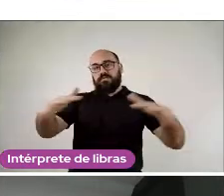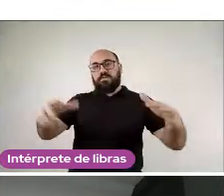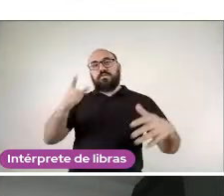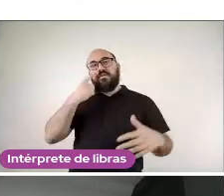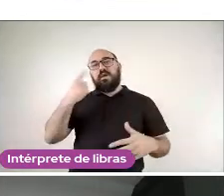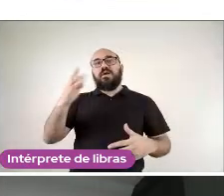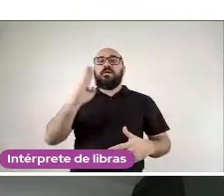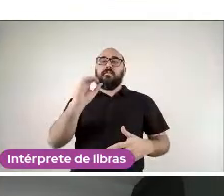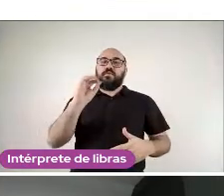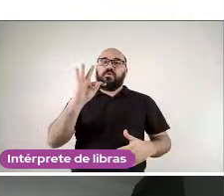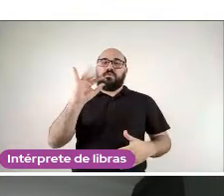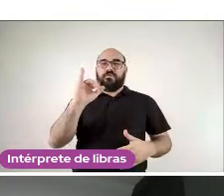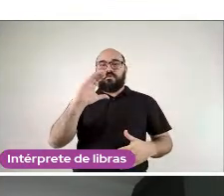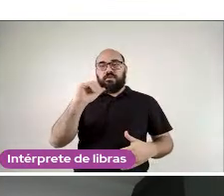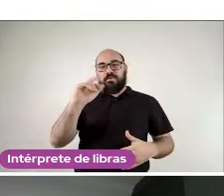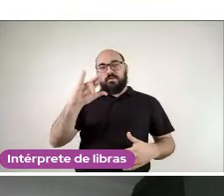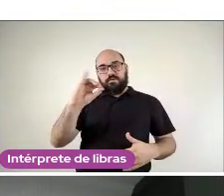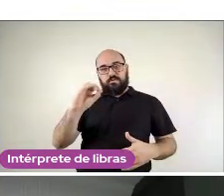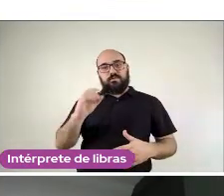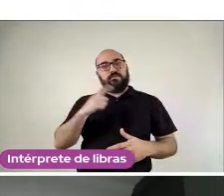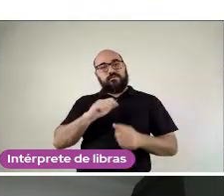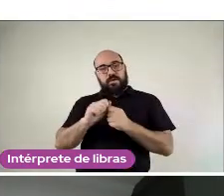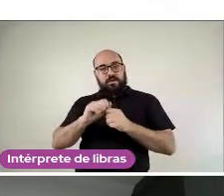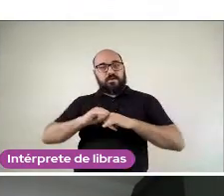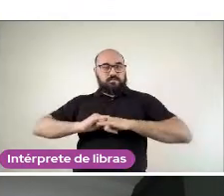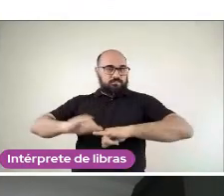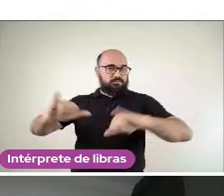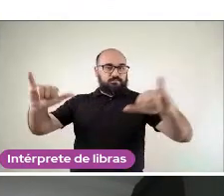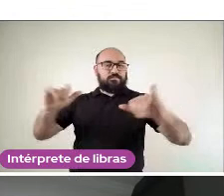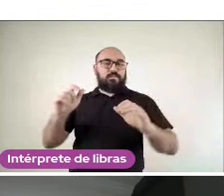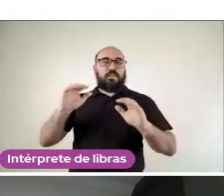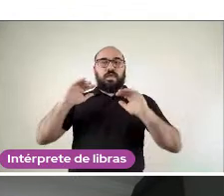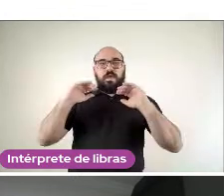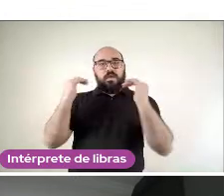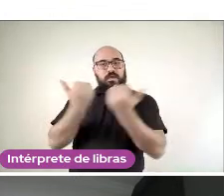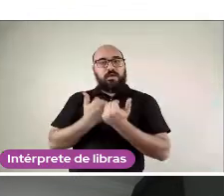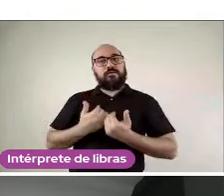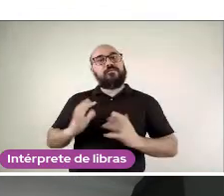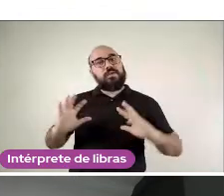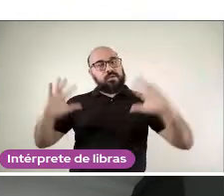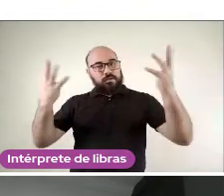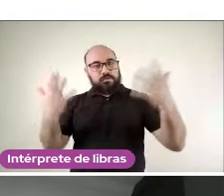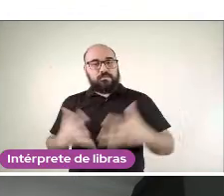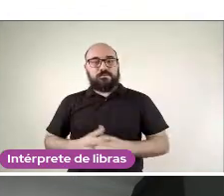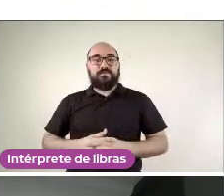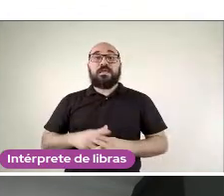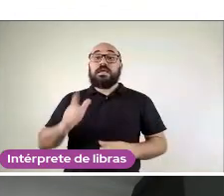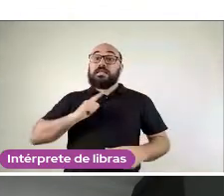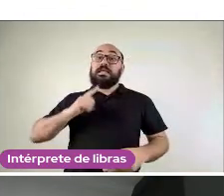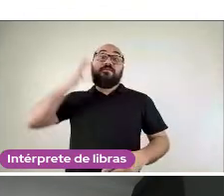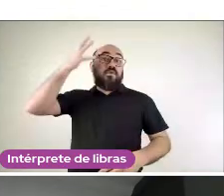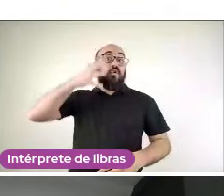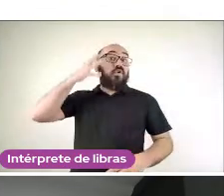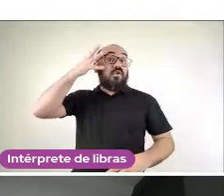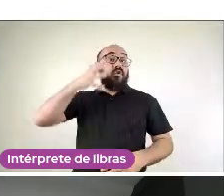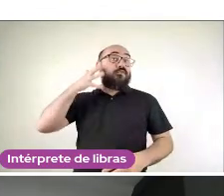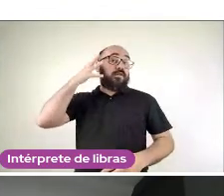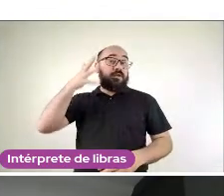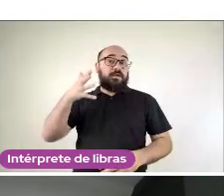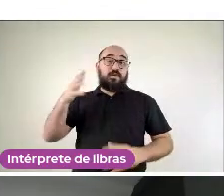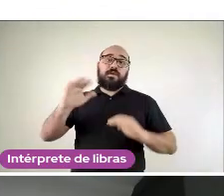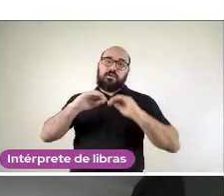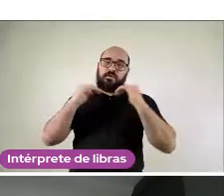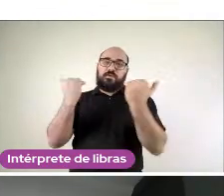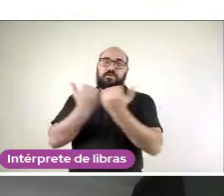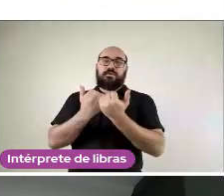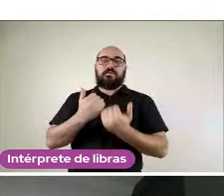evento. No dia 1 de junho de 2021, teve uma grande conferência internacional da década do